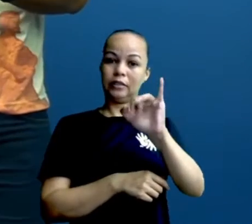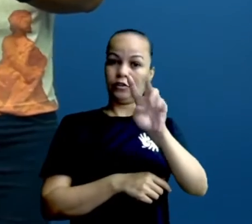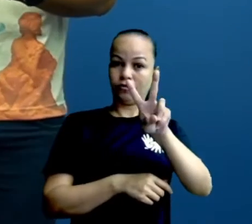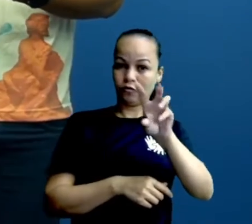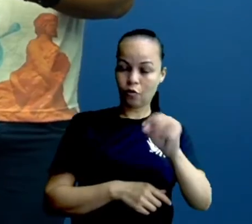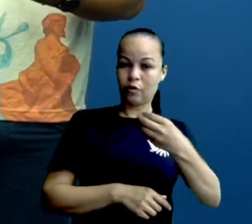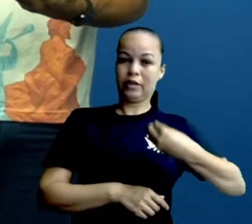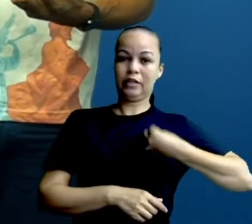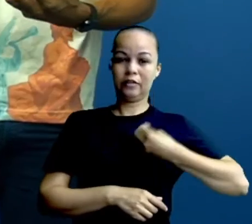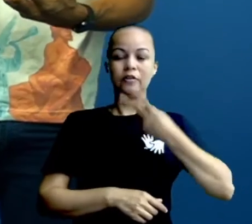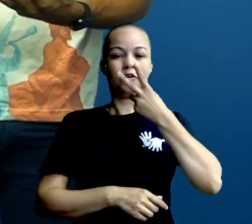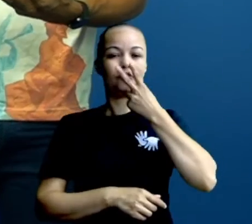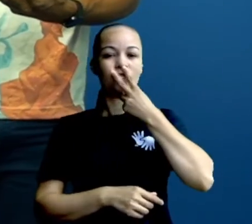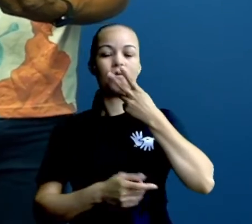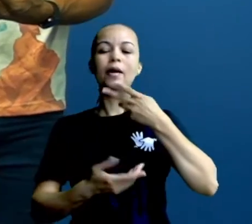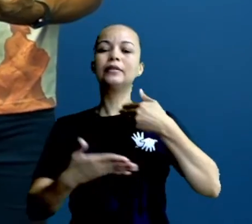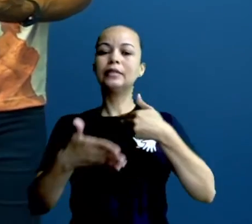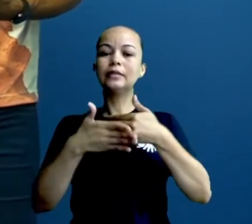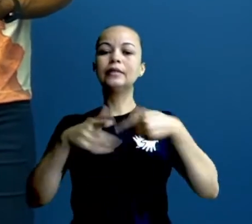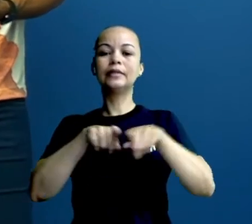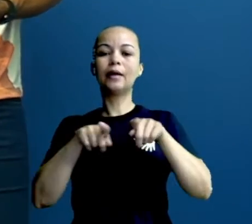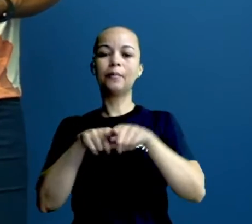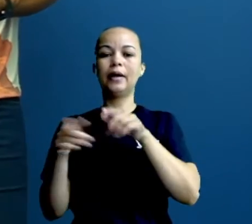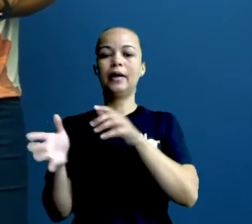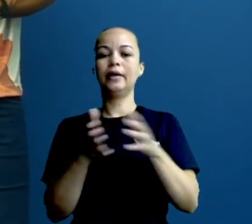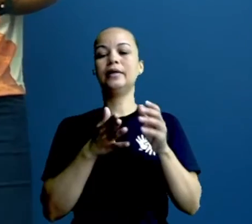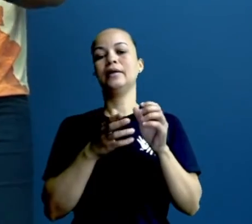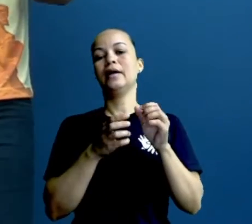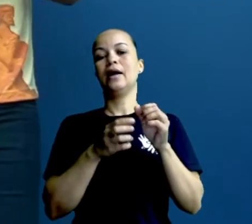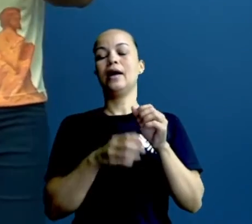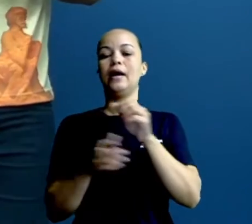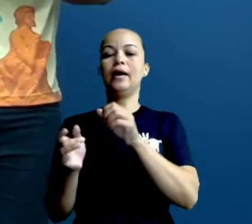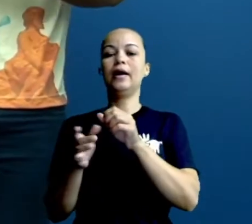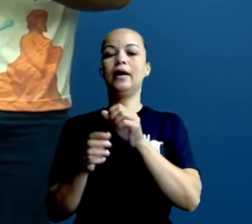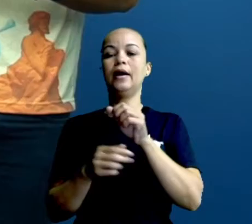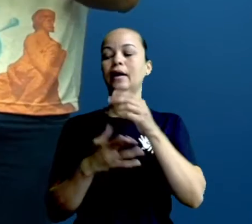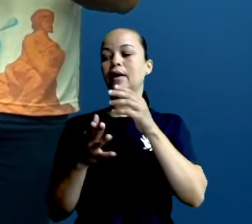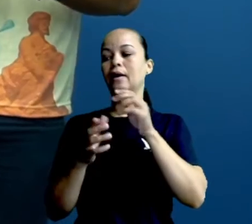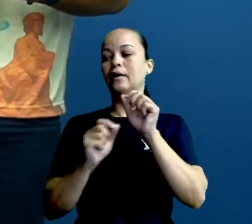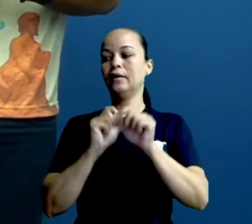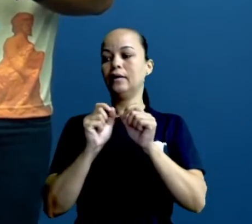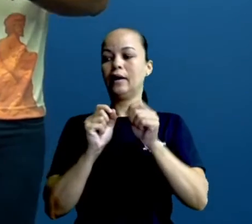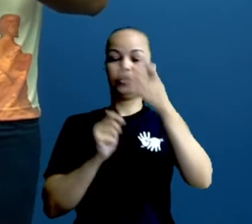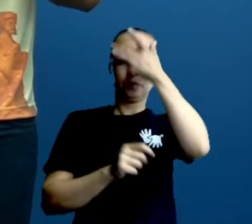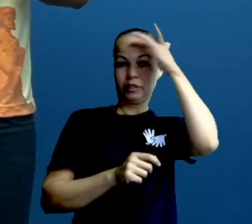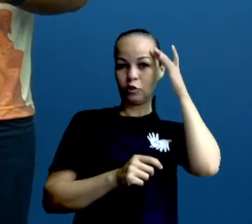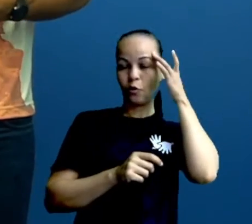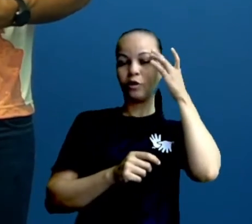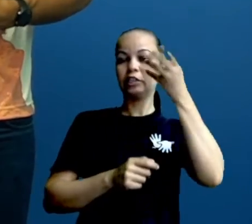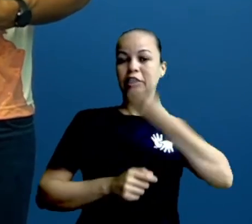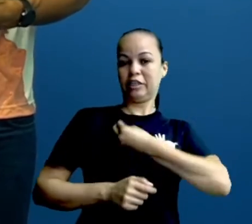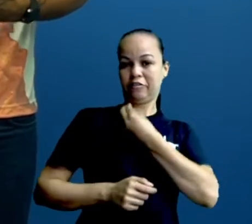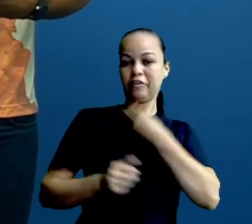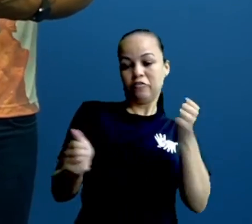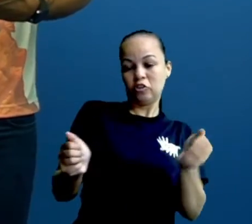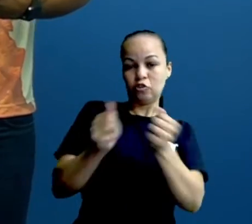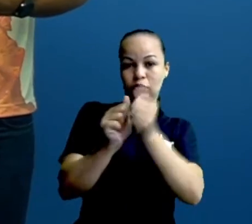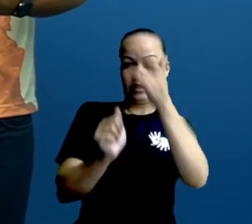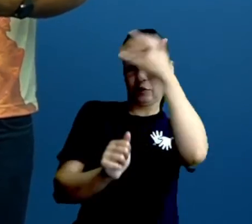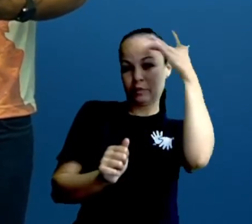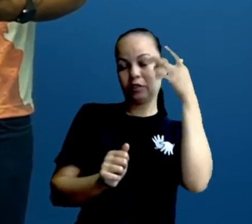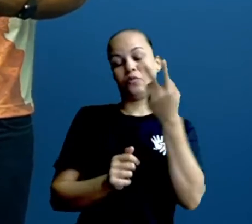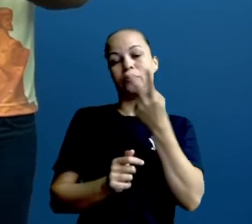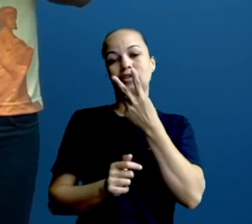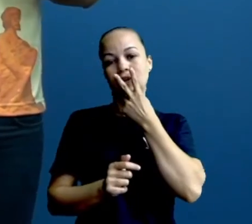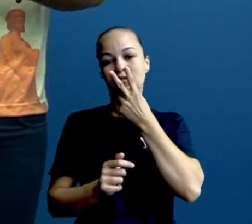convivem próximas dessas pessoas que acabam consumindo cigarros, acaba então tendo sérios danos ao longo